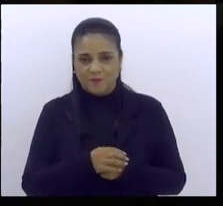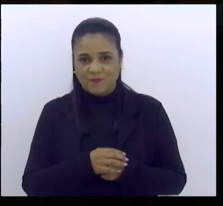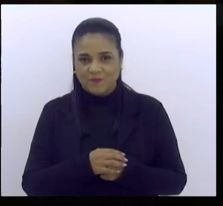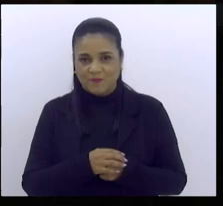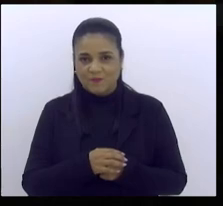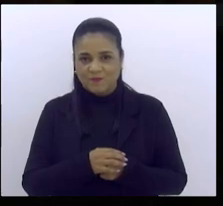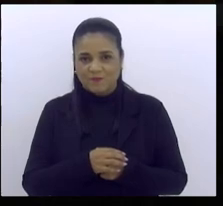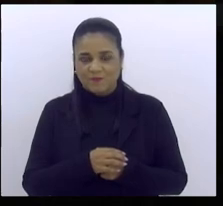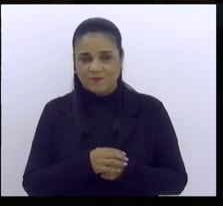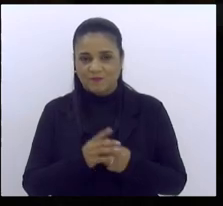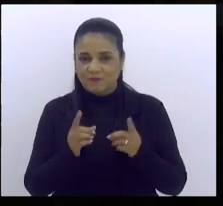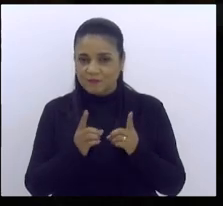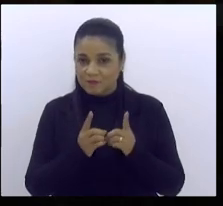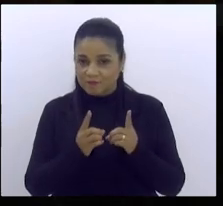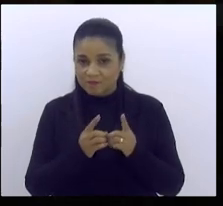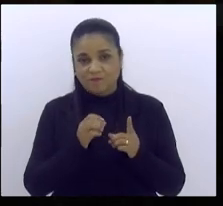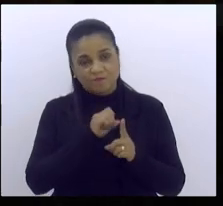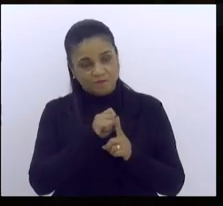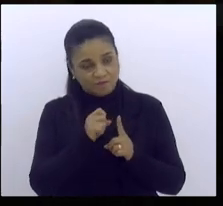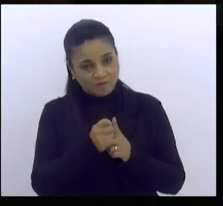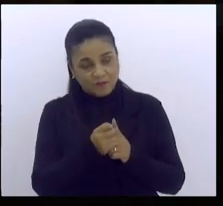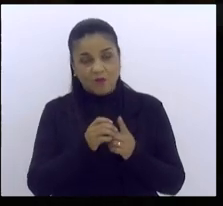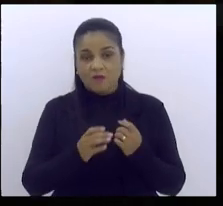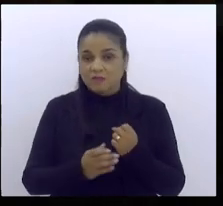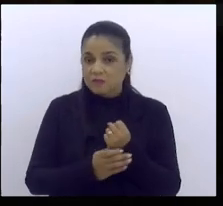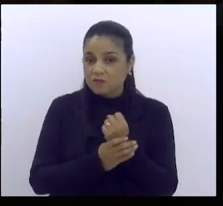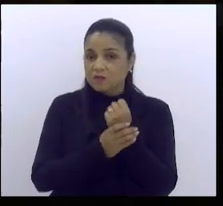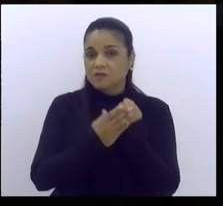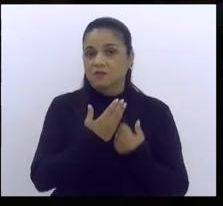A segurança, ela precisa